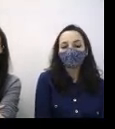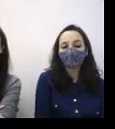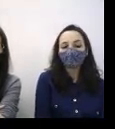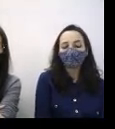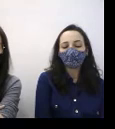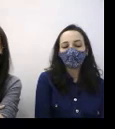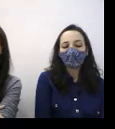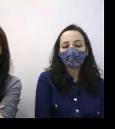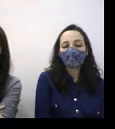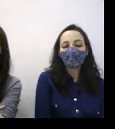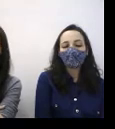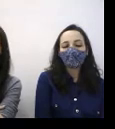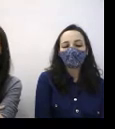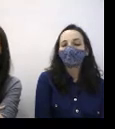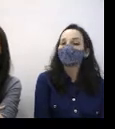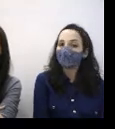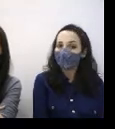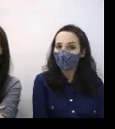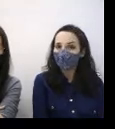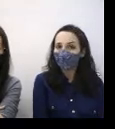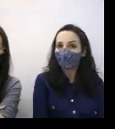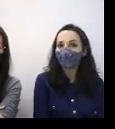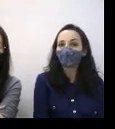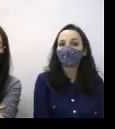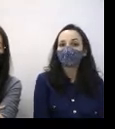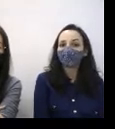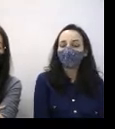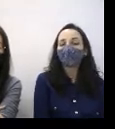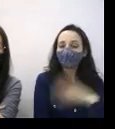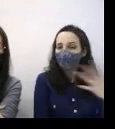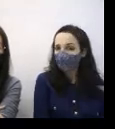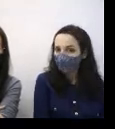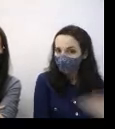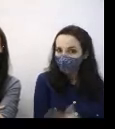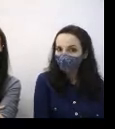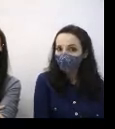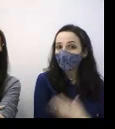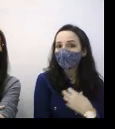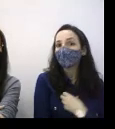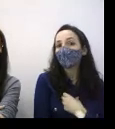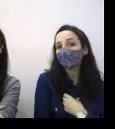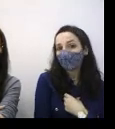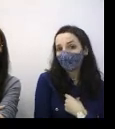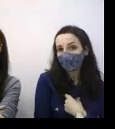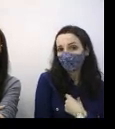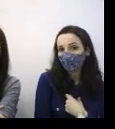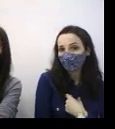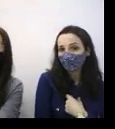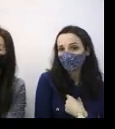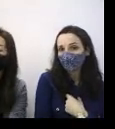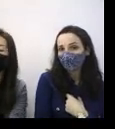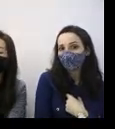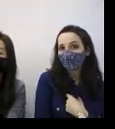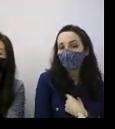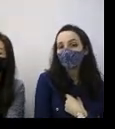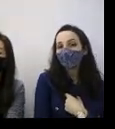mais importante do que está lá fora, né, do que vai acontecendo, é como nós